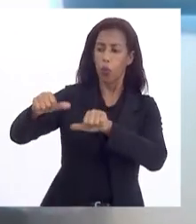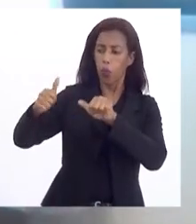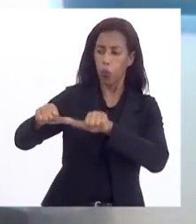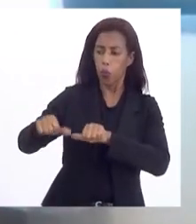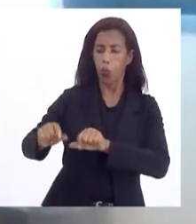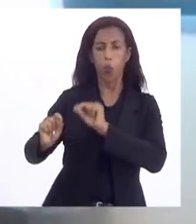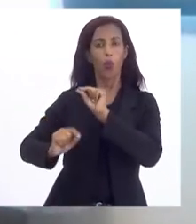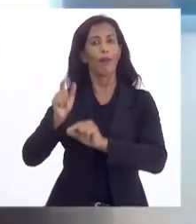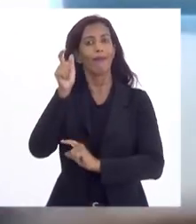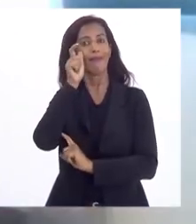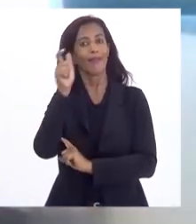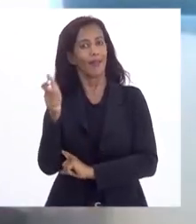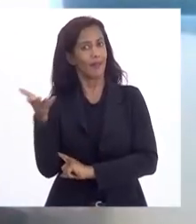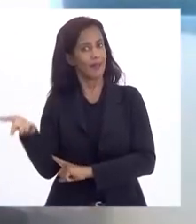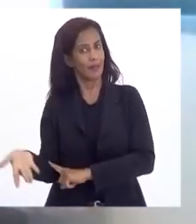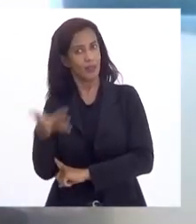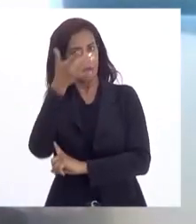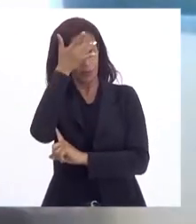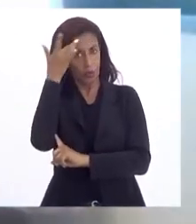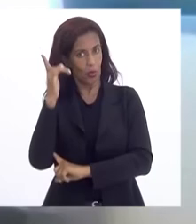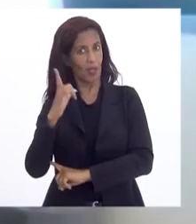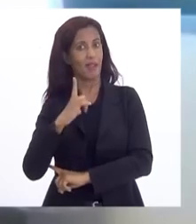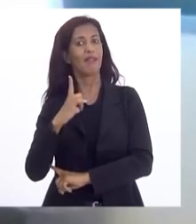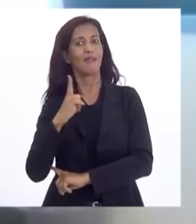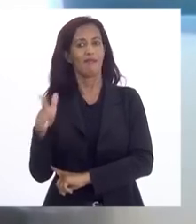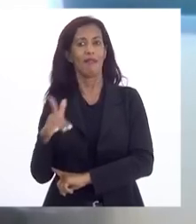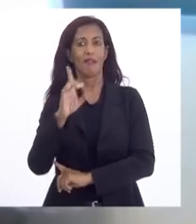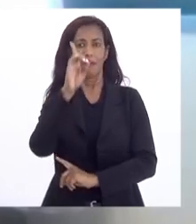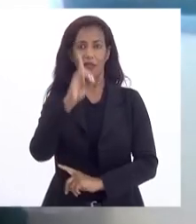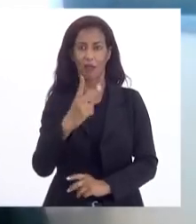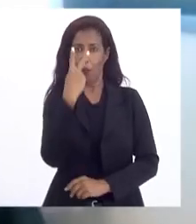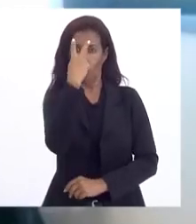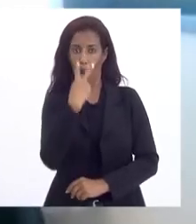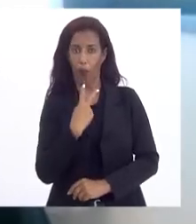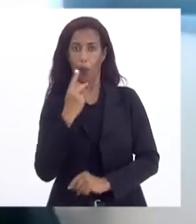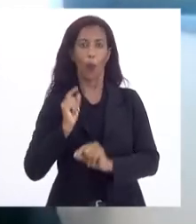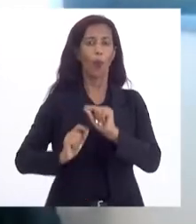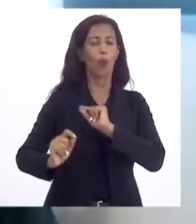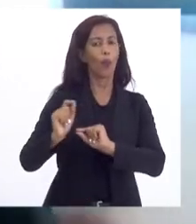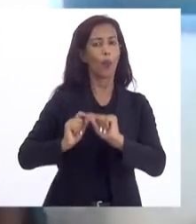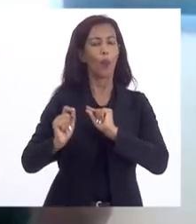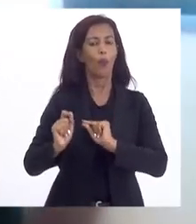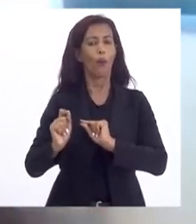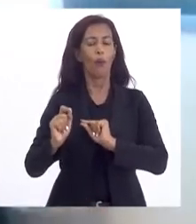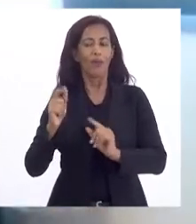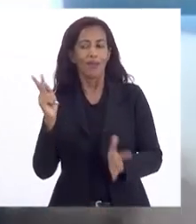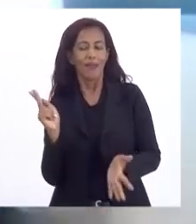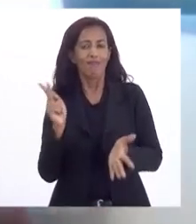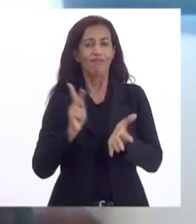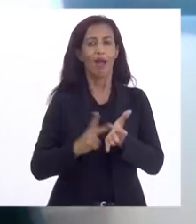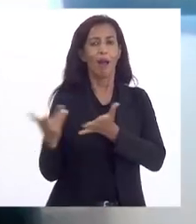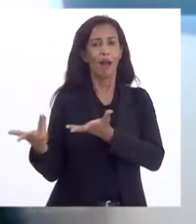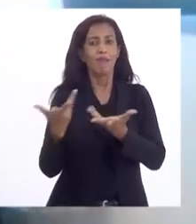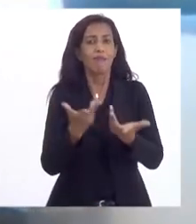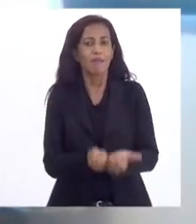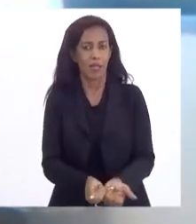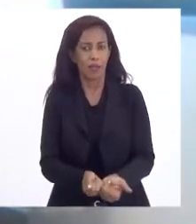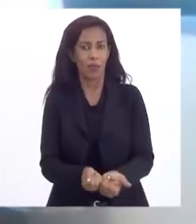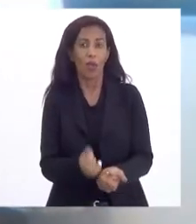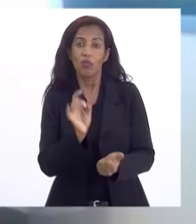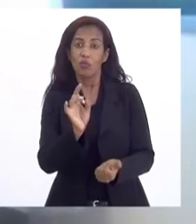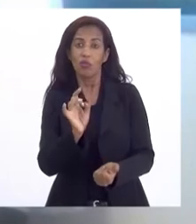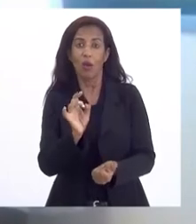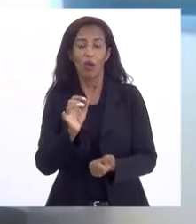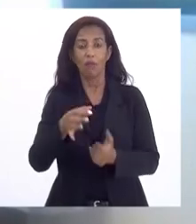que é interessante para as pessoas que têm esse tipo de deficiência, o que é factível. É apenas essa